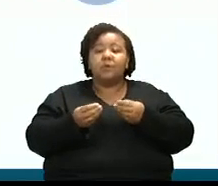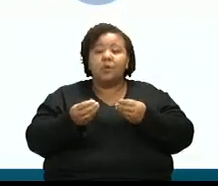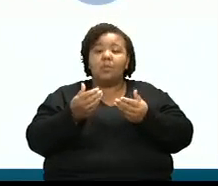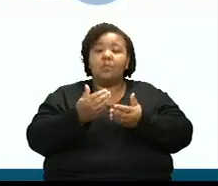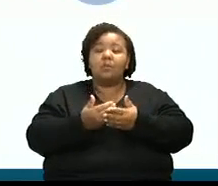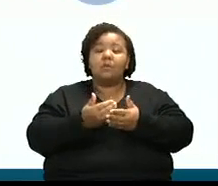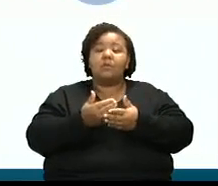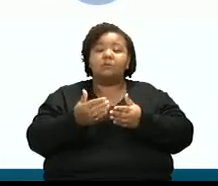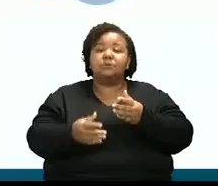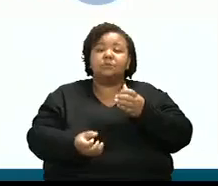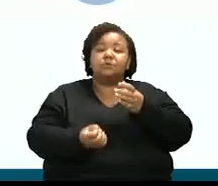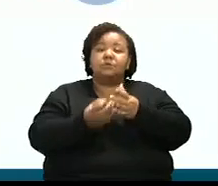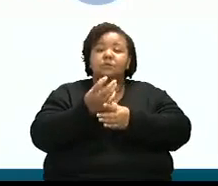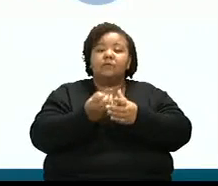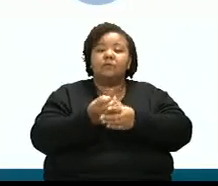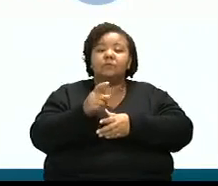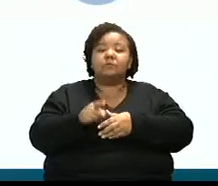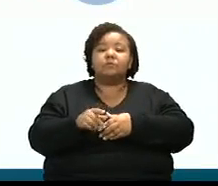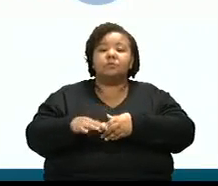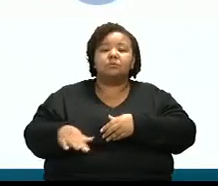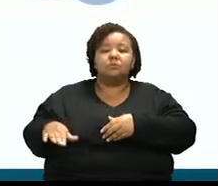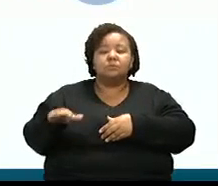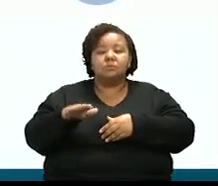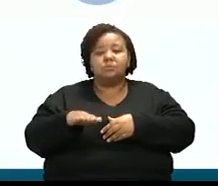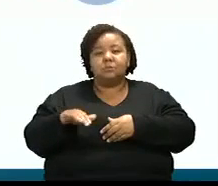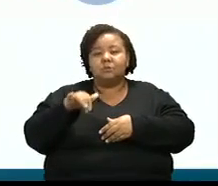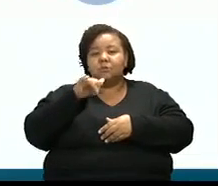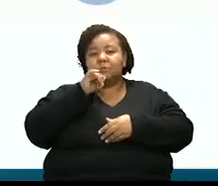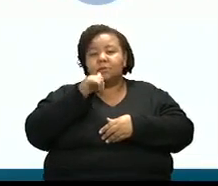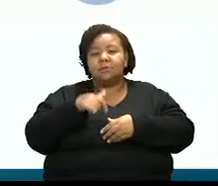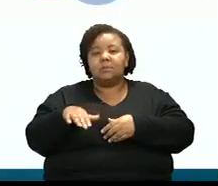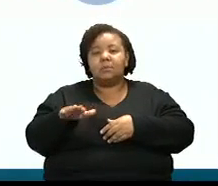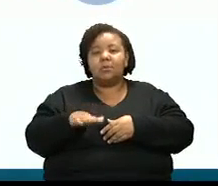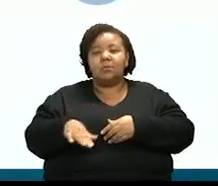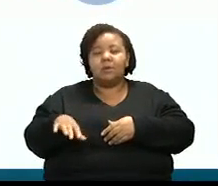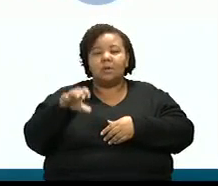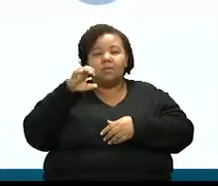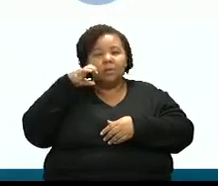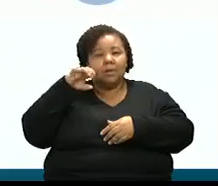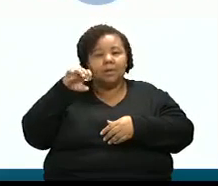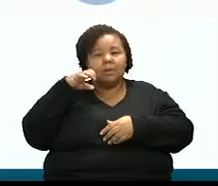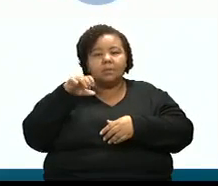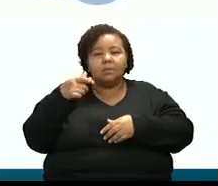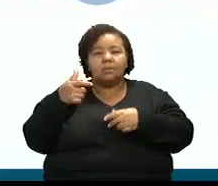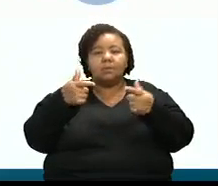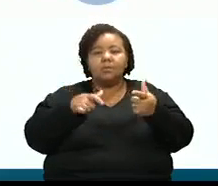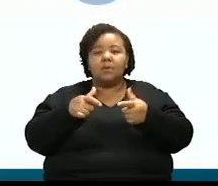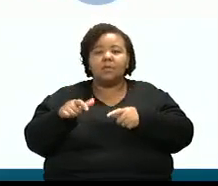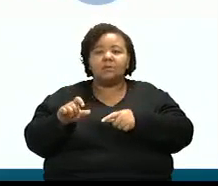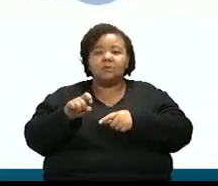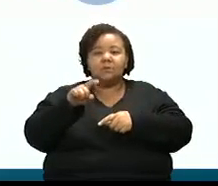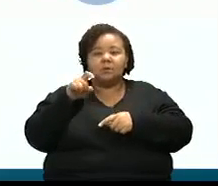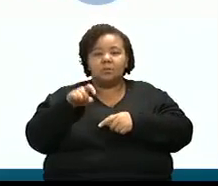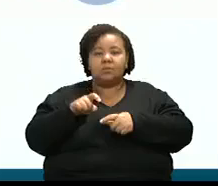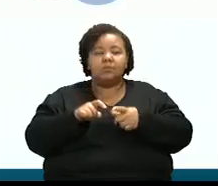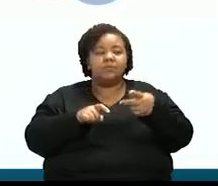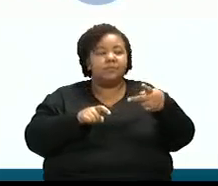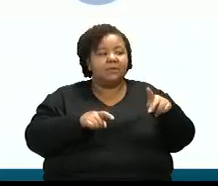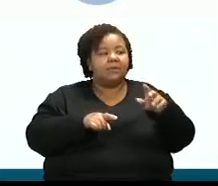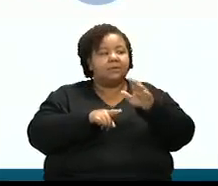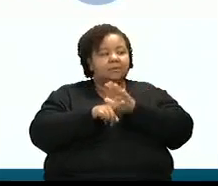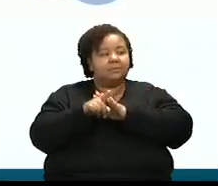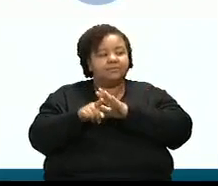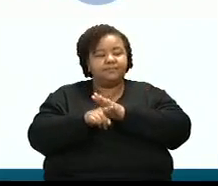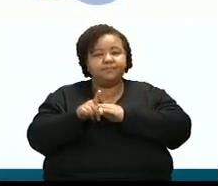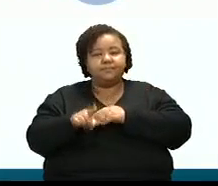estudo o fluxo de um determinado campo, por exemplo, um campo elétrico, através de uma região? Então, esses